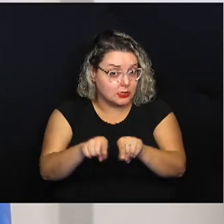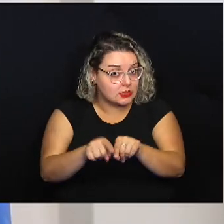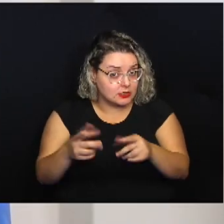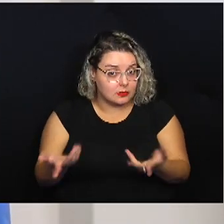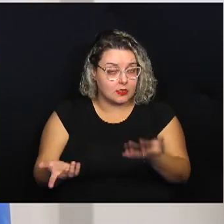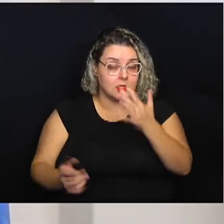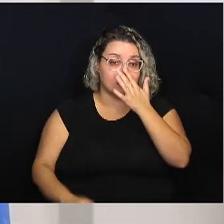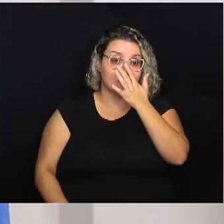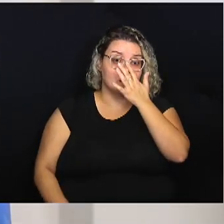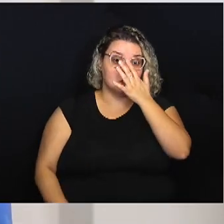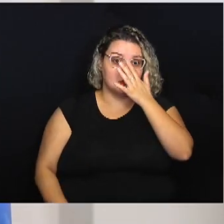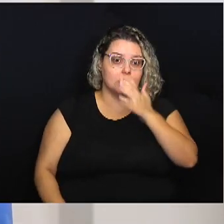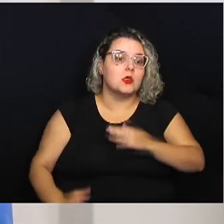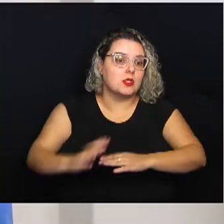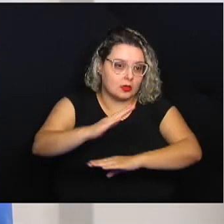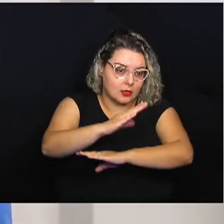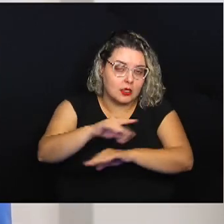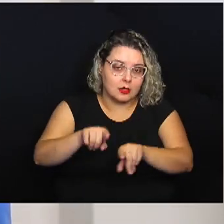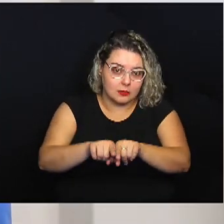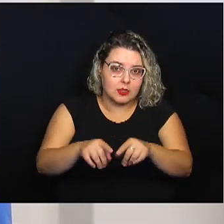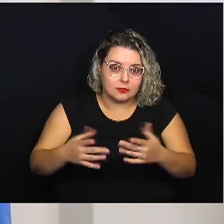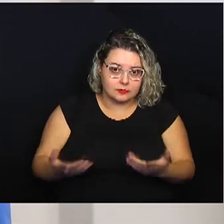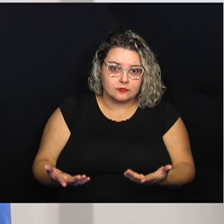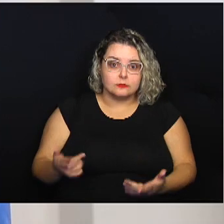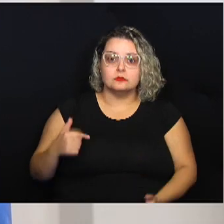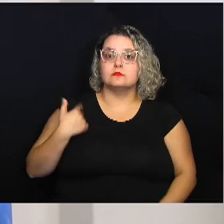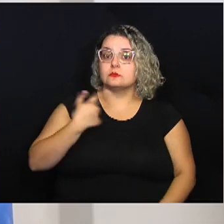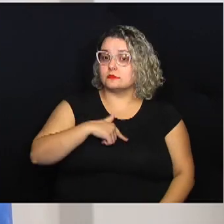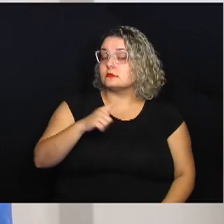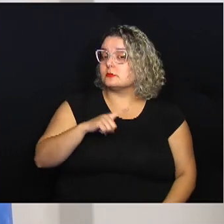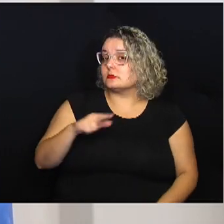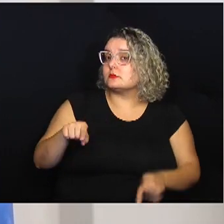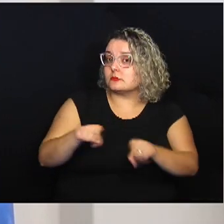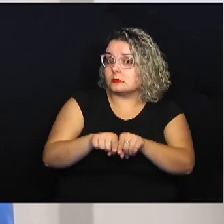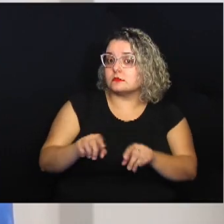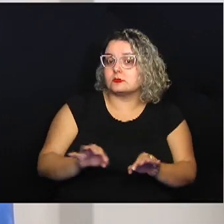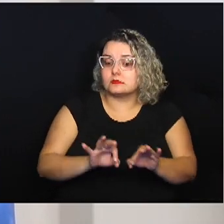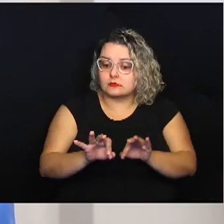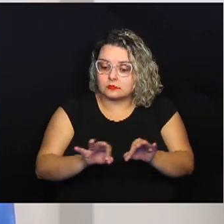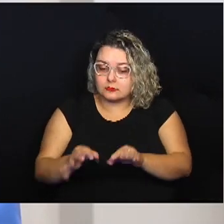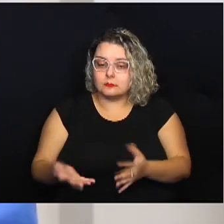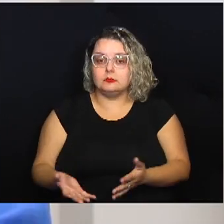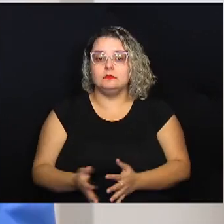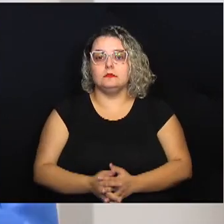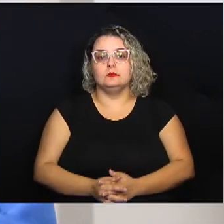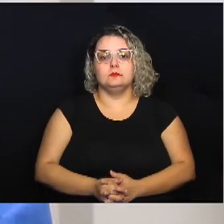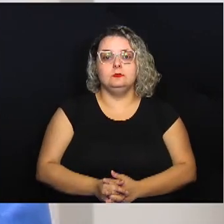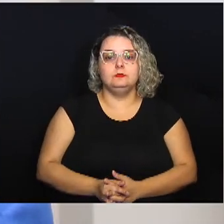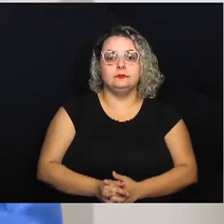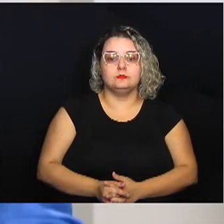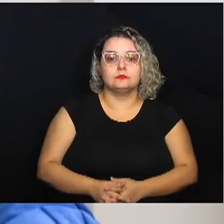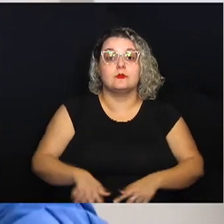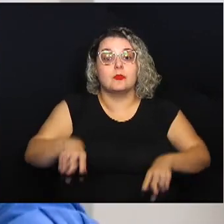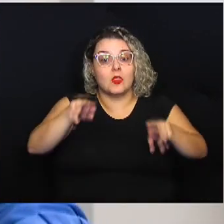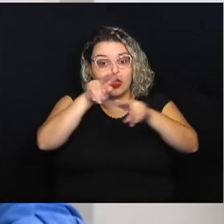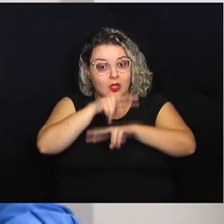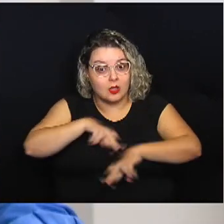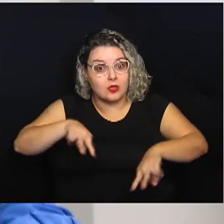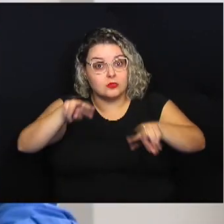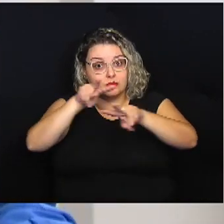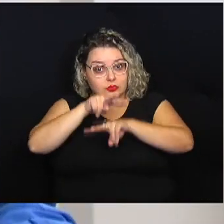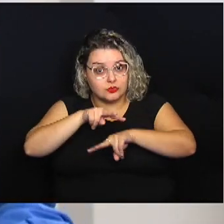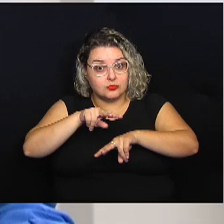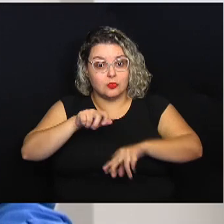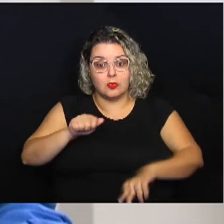e com a Câmara. Nós temos também um projeto que é dar visibilidade ao